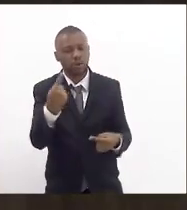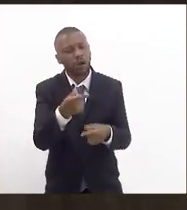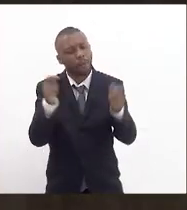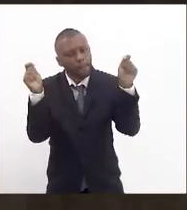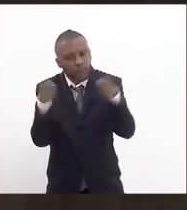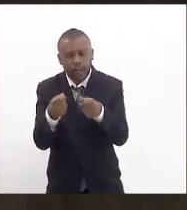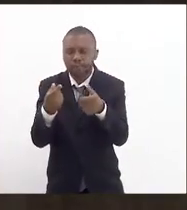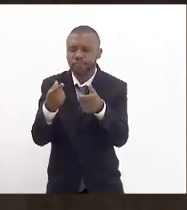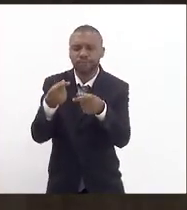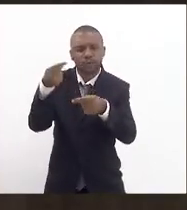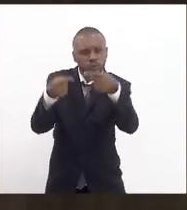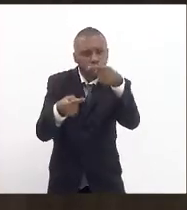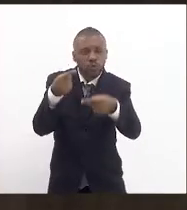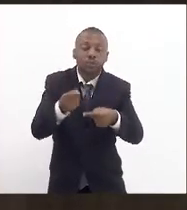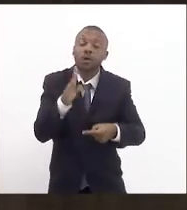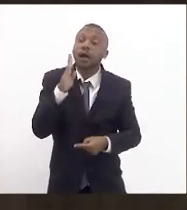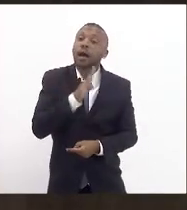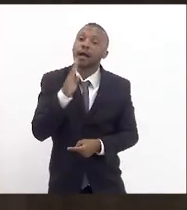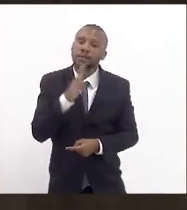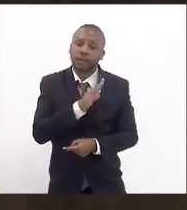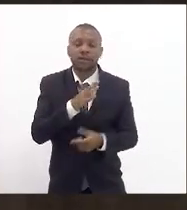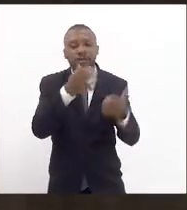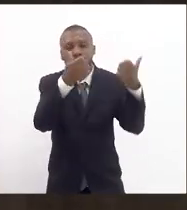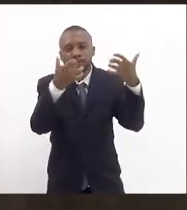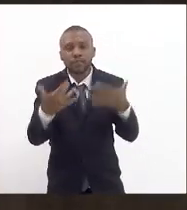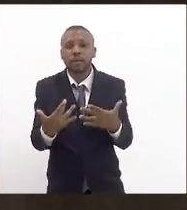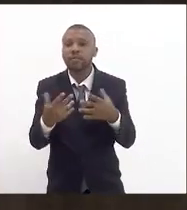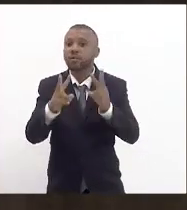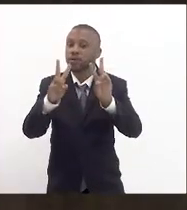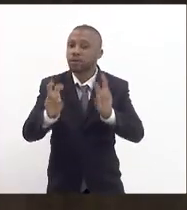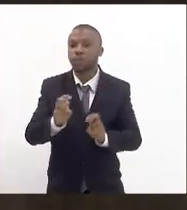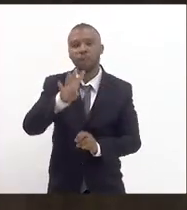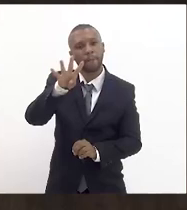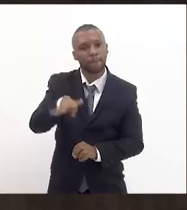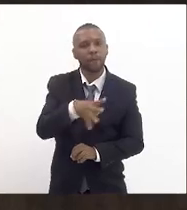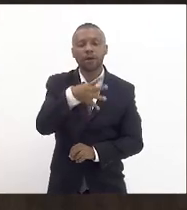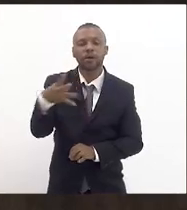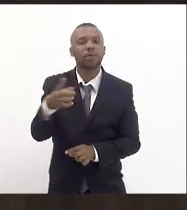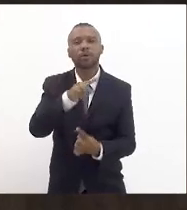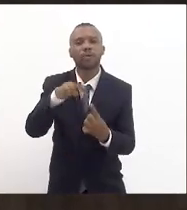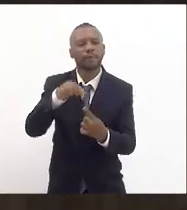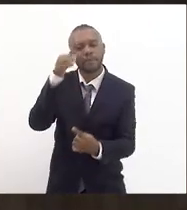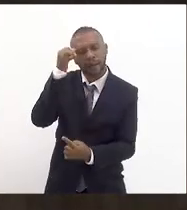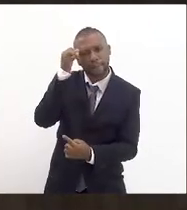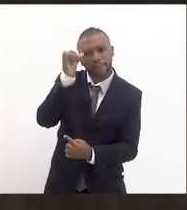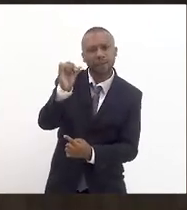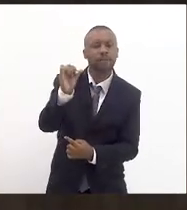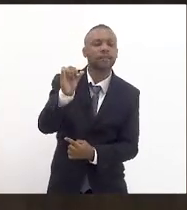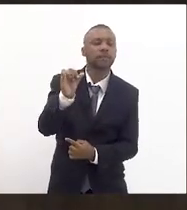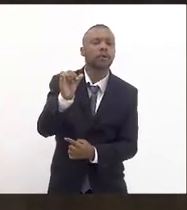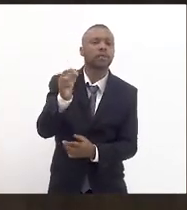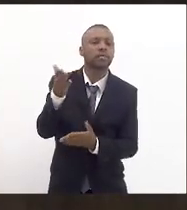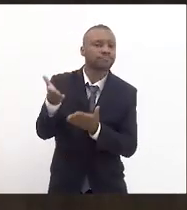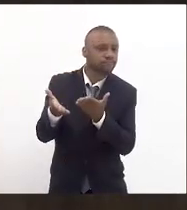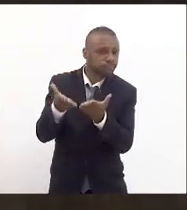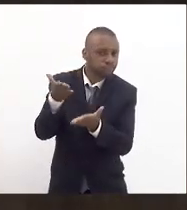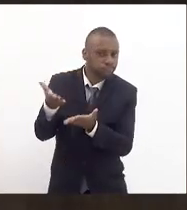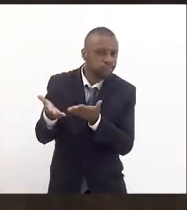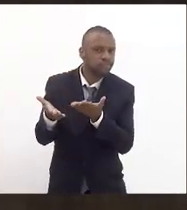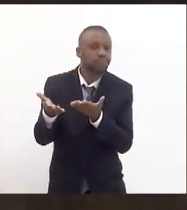o mais rápido possível, falando de um programa de prevenção e,